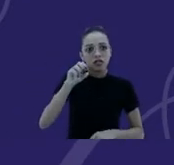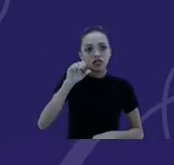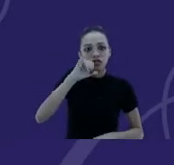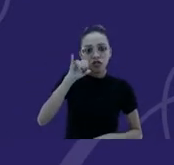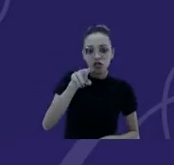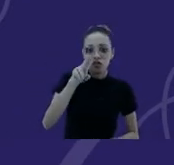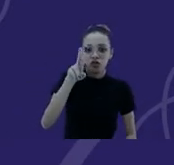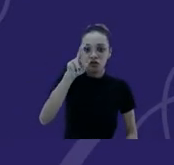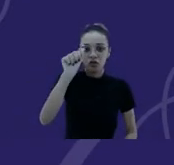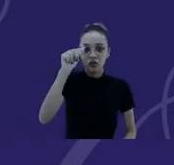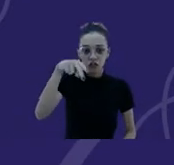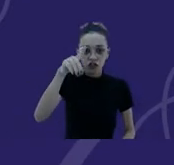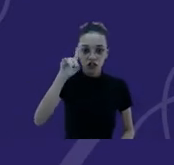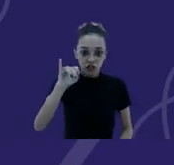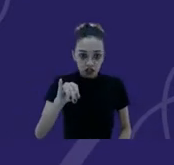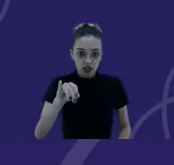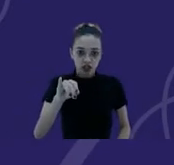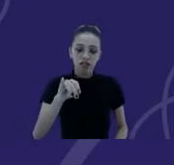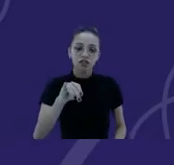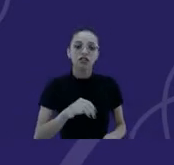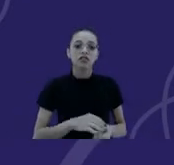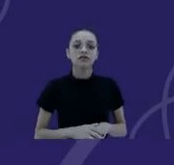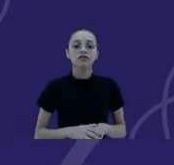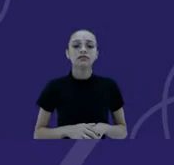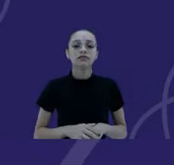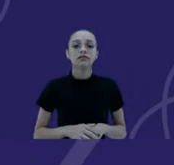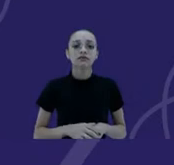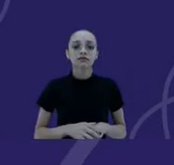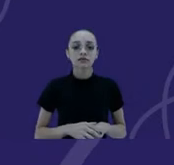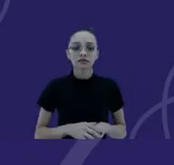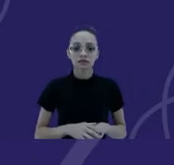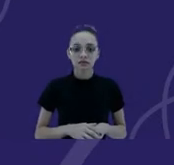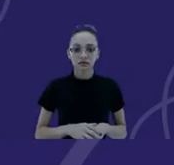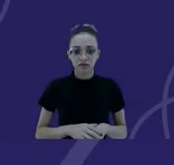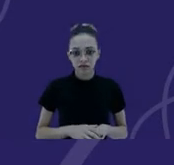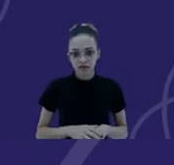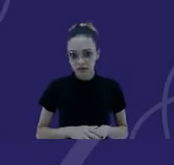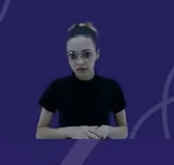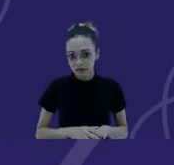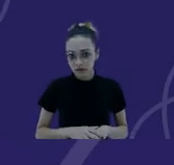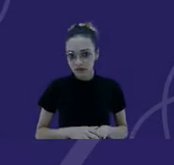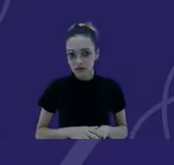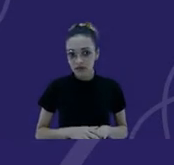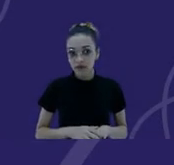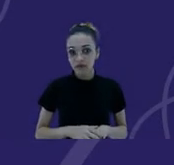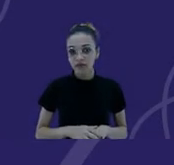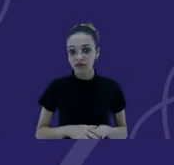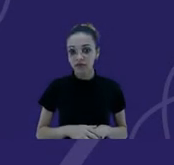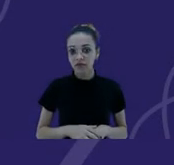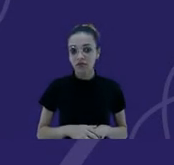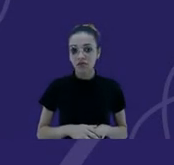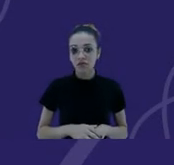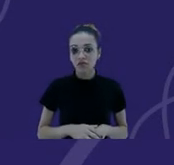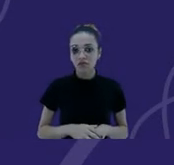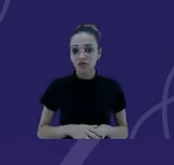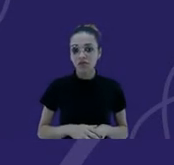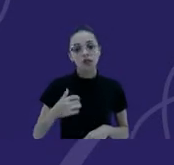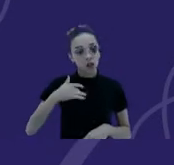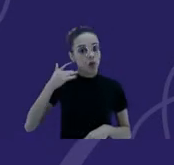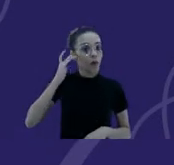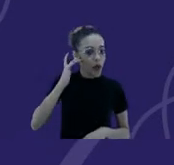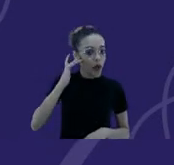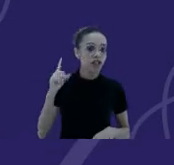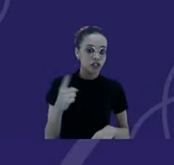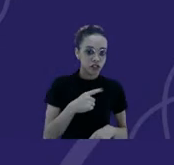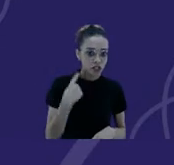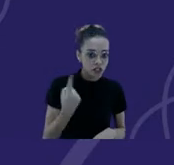ele, aliás, tem um negócio que eu, bom, vou deixar para outro dia. Eu acho que a gente, quando